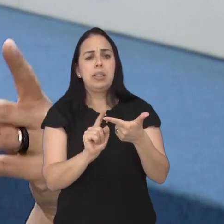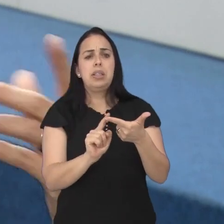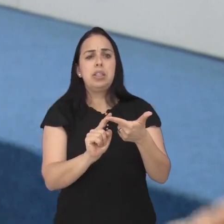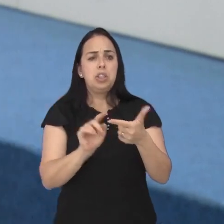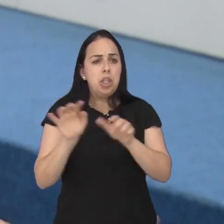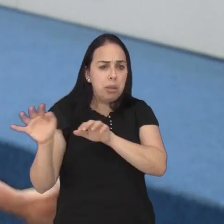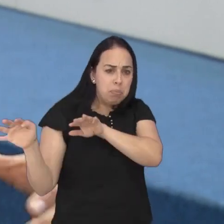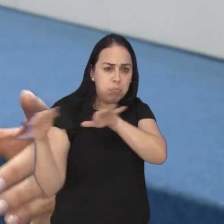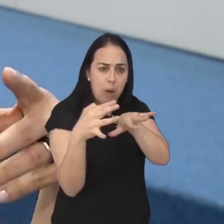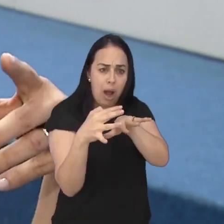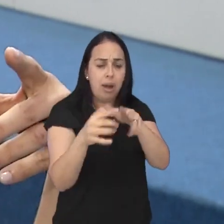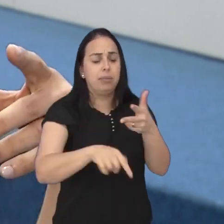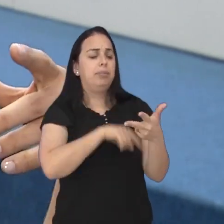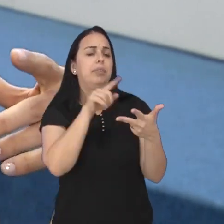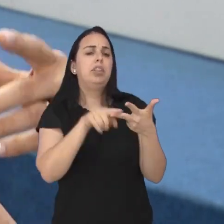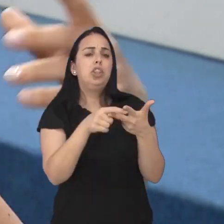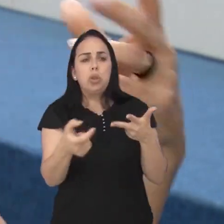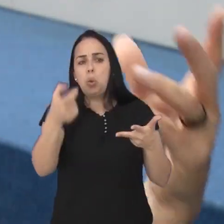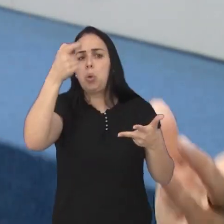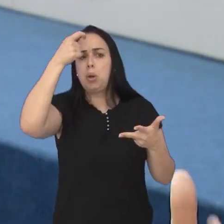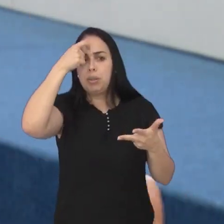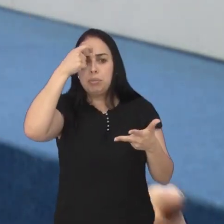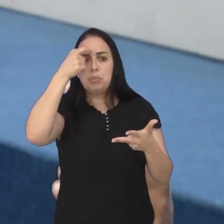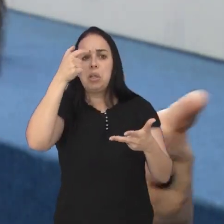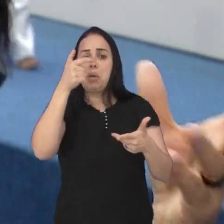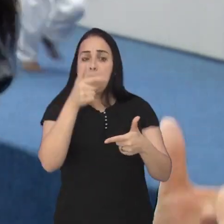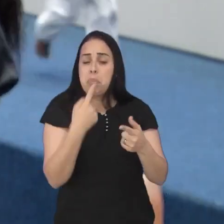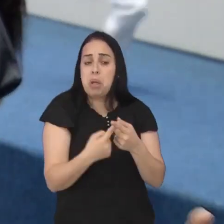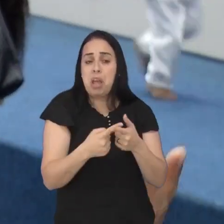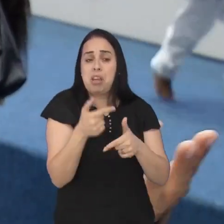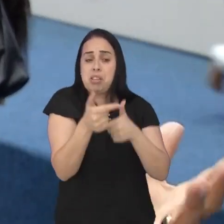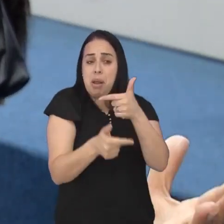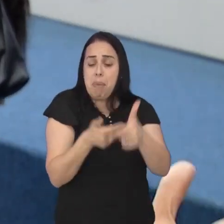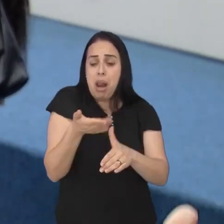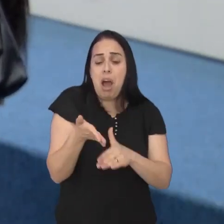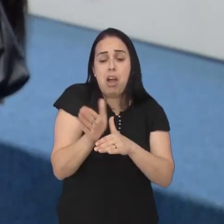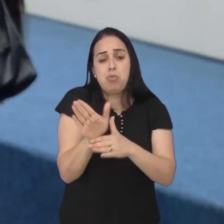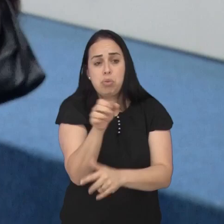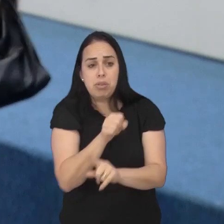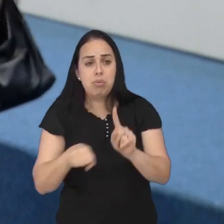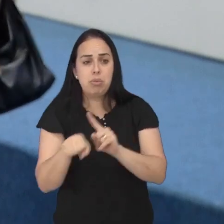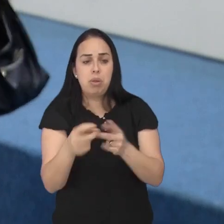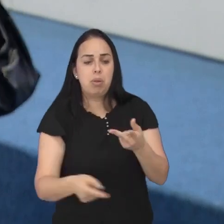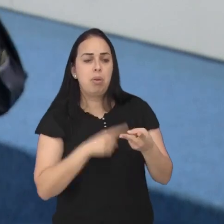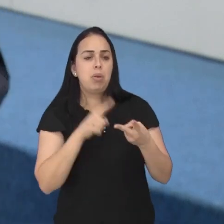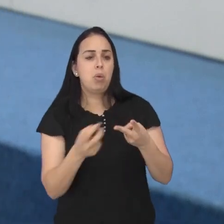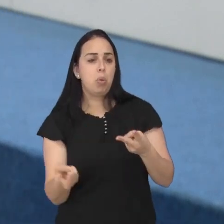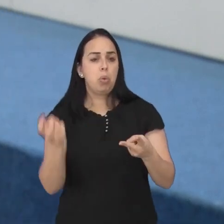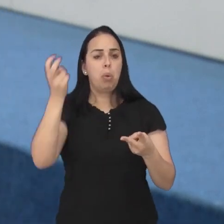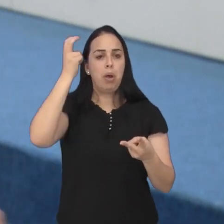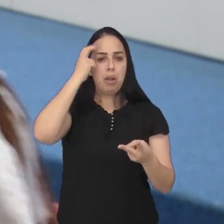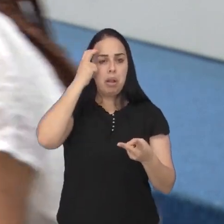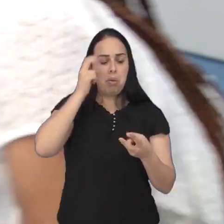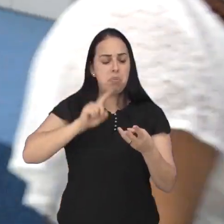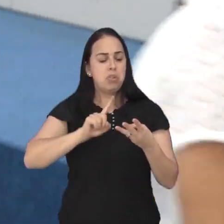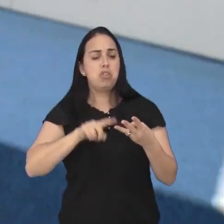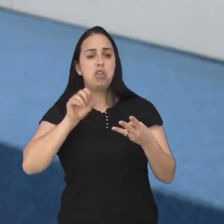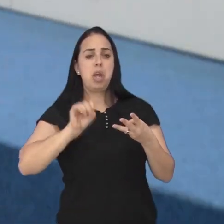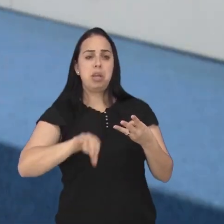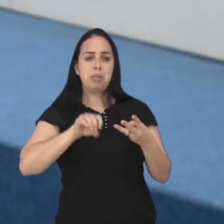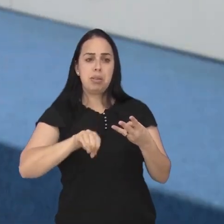de reconhecimento, de conscientização que eles trabalham, trabalho social, trabalho cultural,